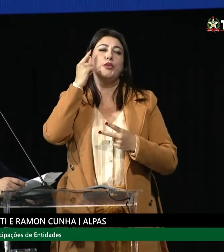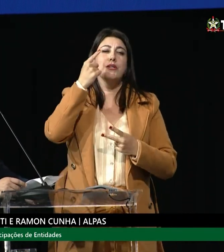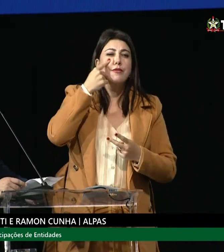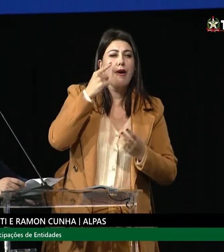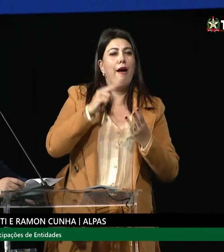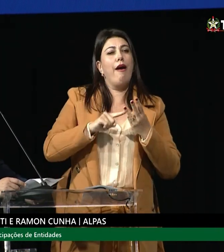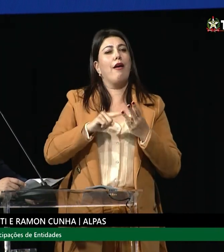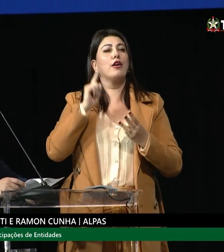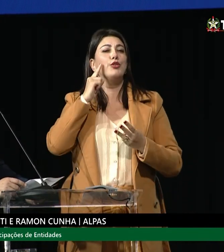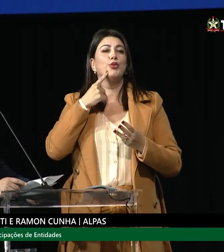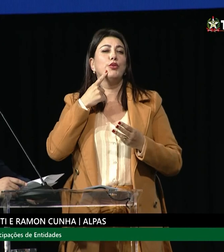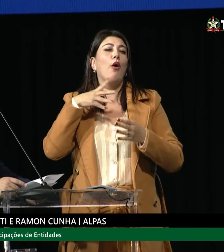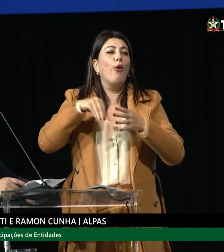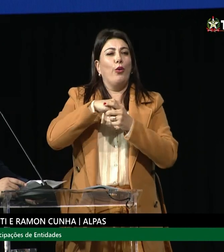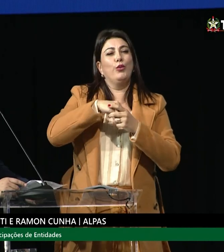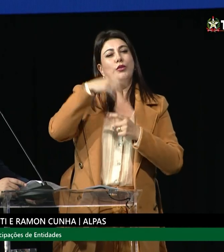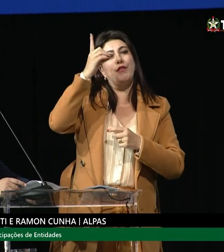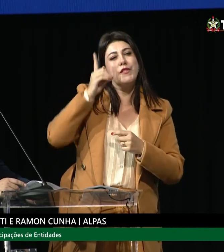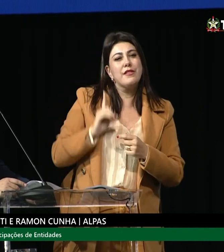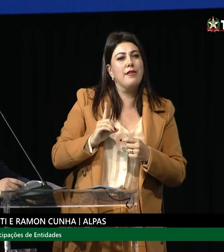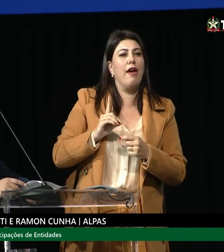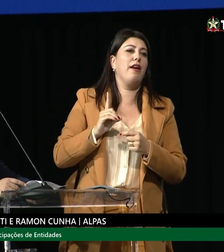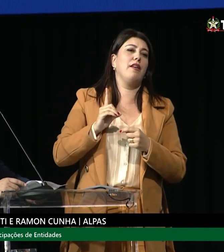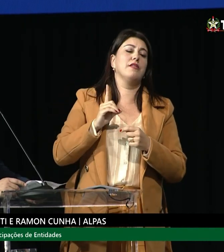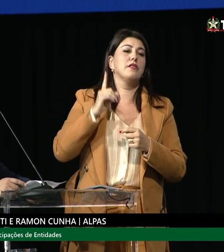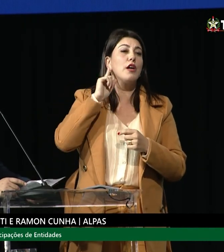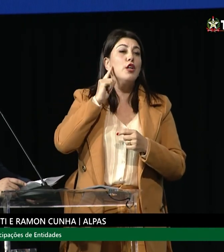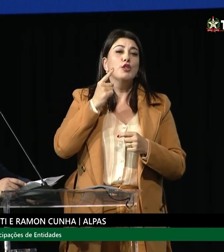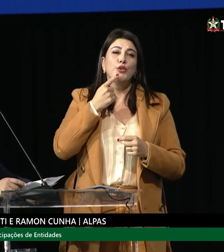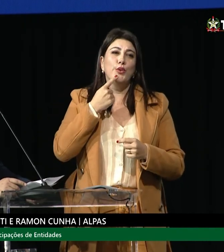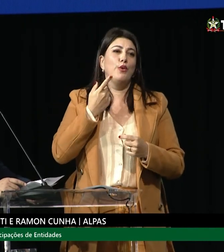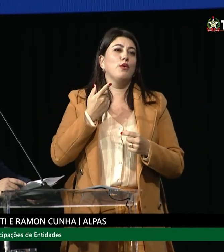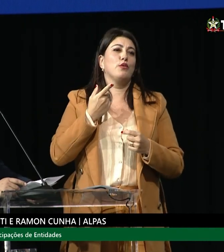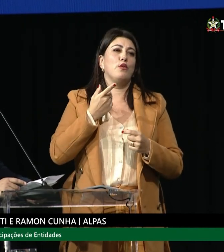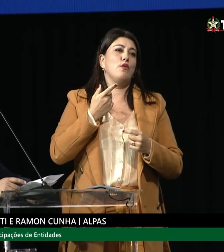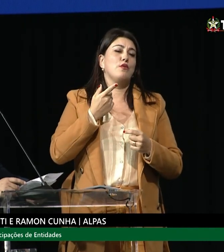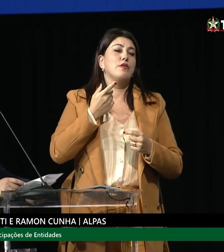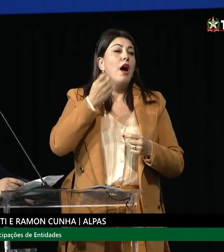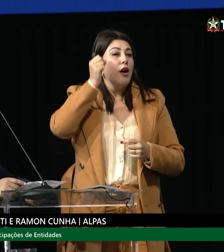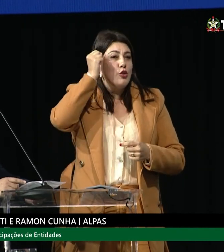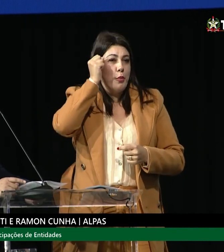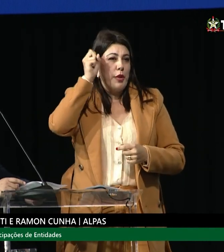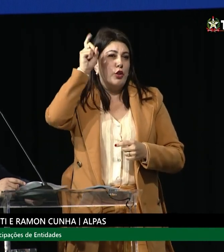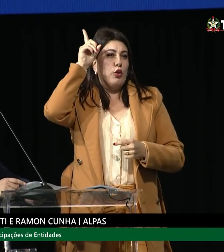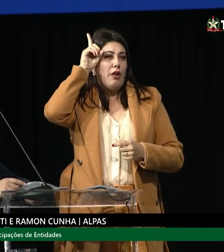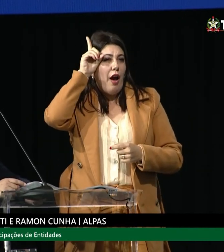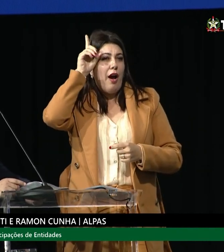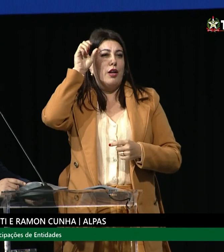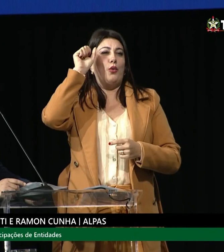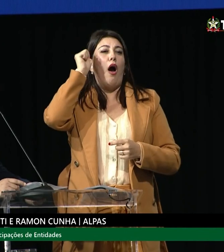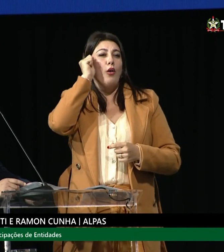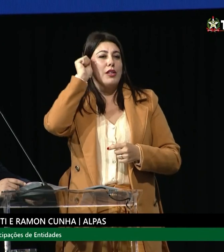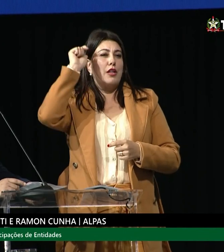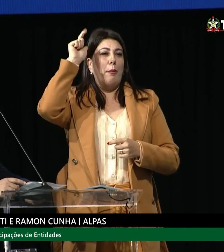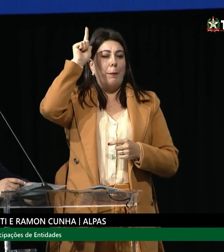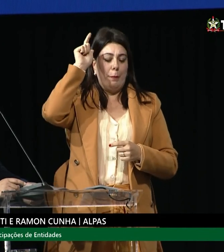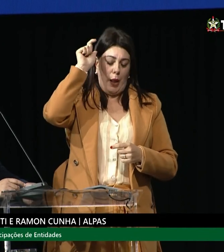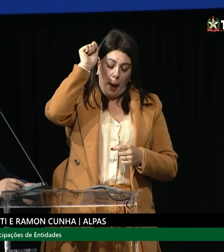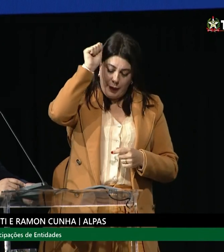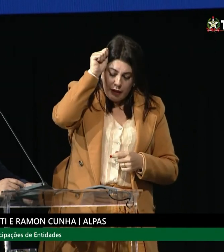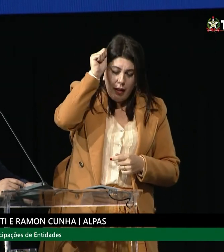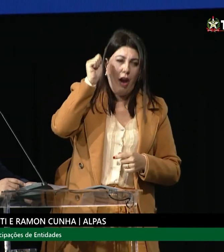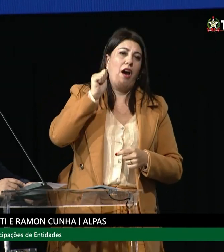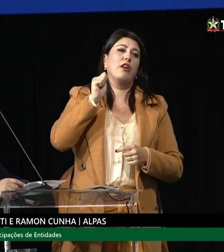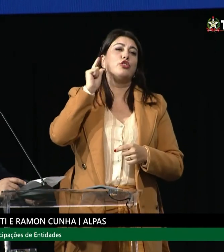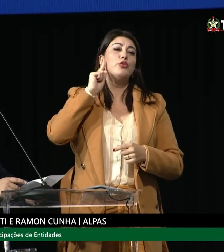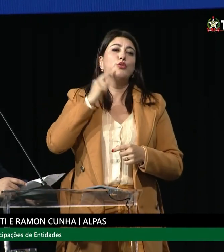Nós, surdos, surdos cegos, pessoas com outros tipos de deficiência, os deficientes auditivos sinalizantes, as pessoas